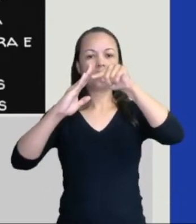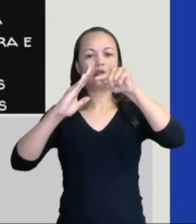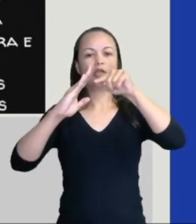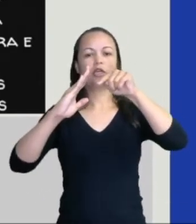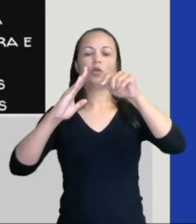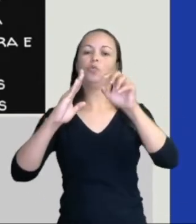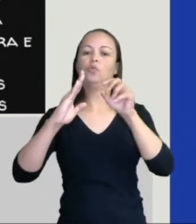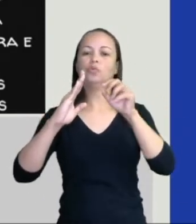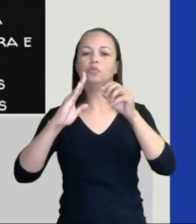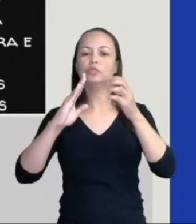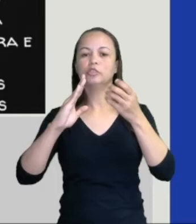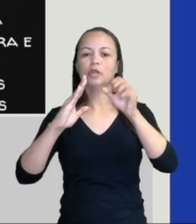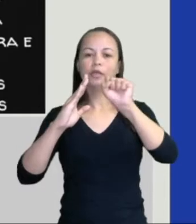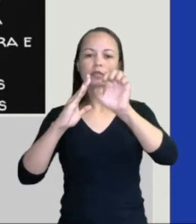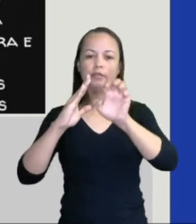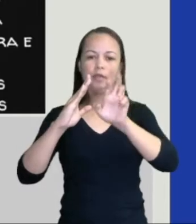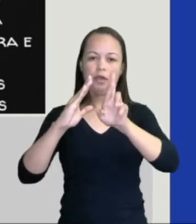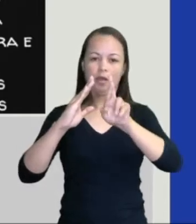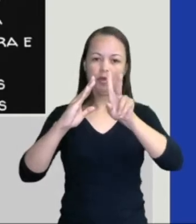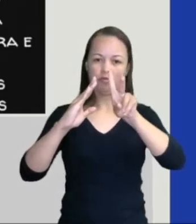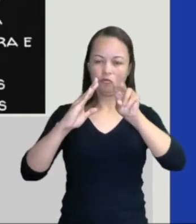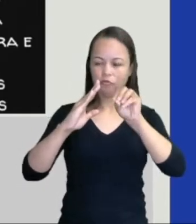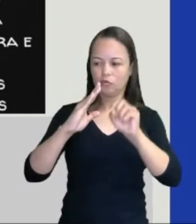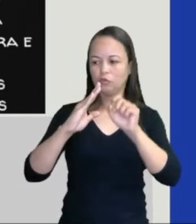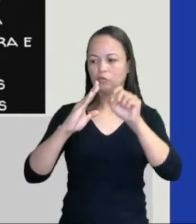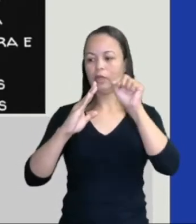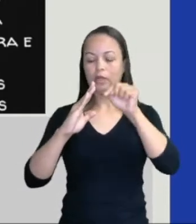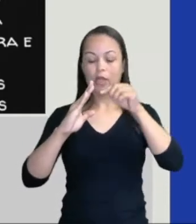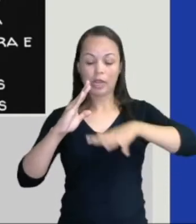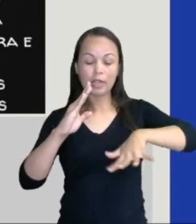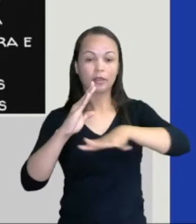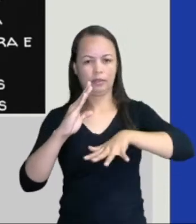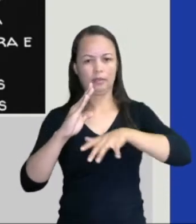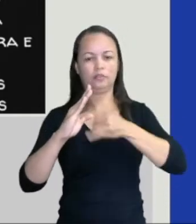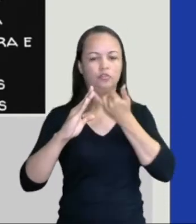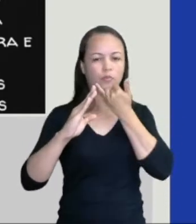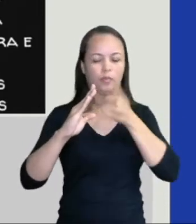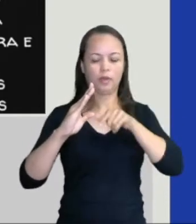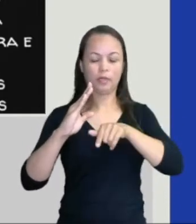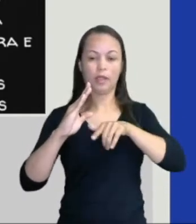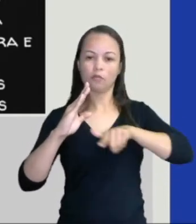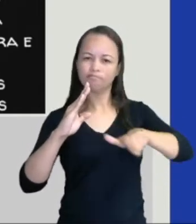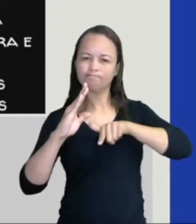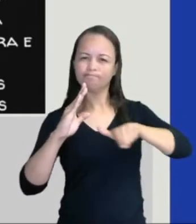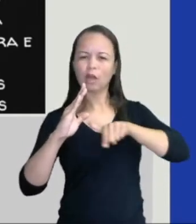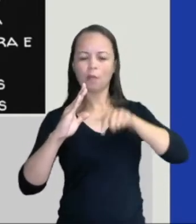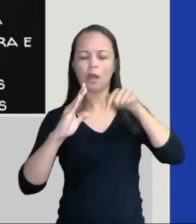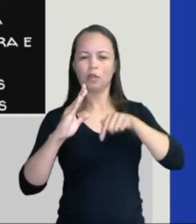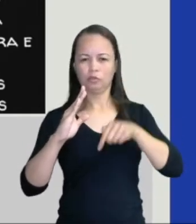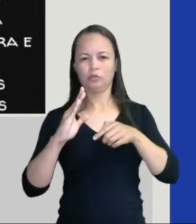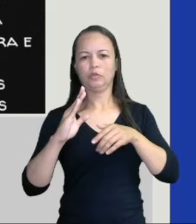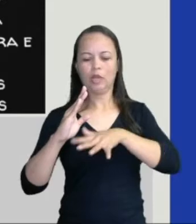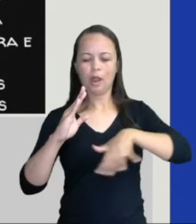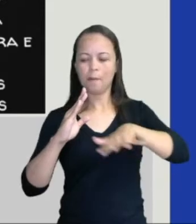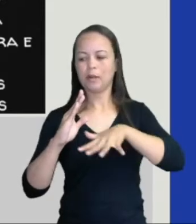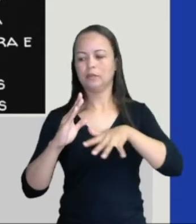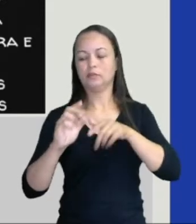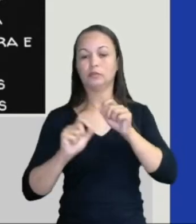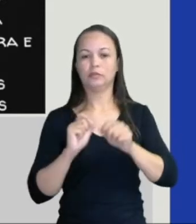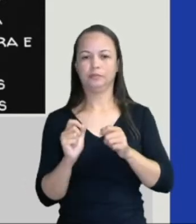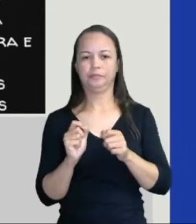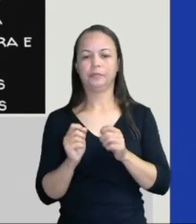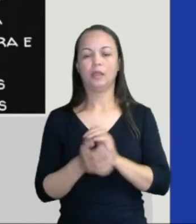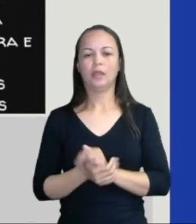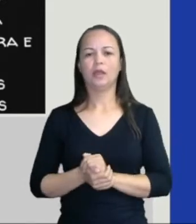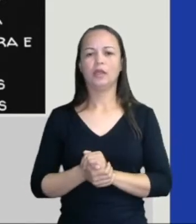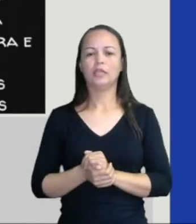da sociedade. Eles eram submissos ao clero e à nobreza. Servos, camponeses presos à terra e a